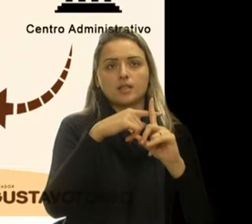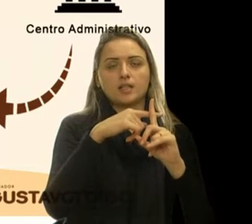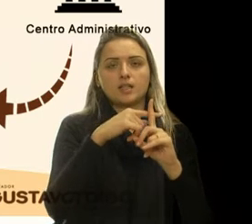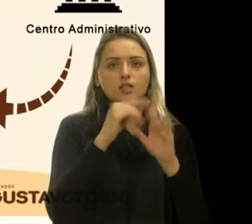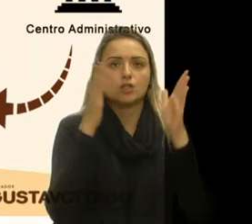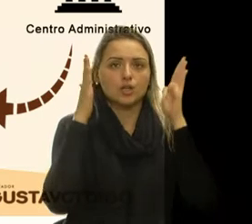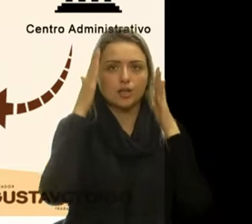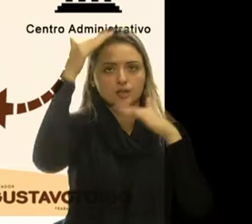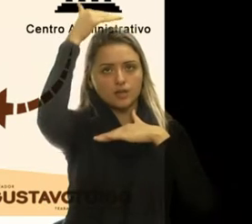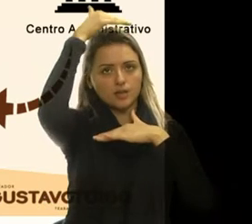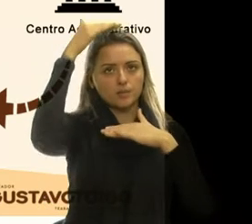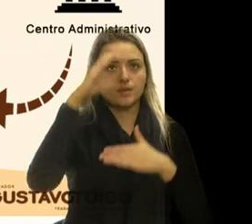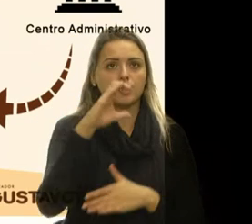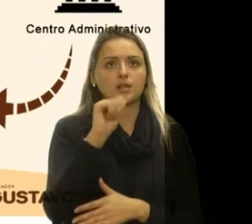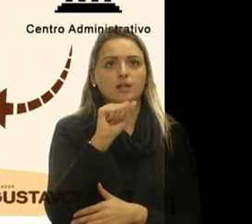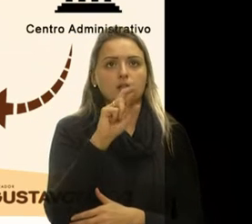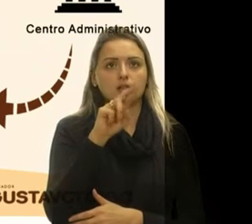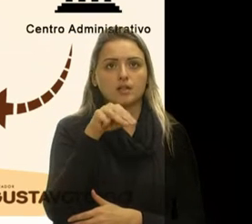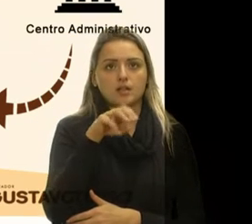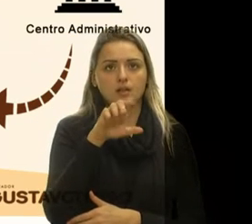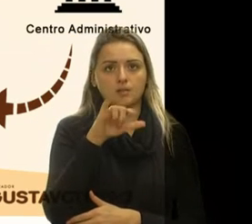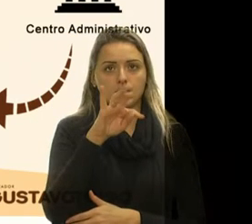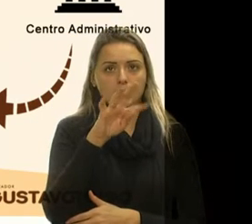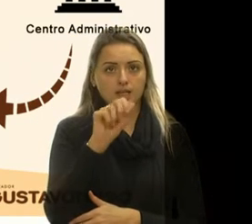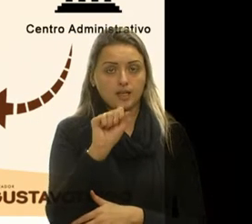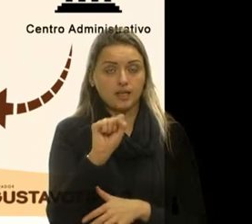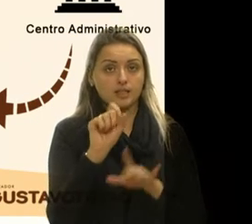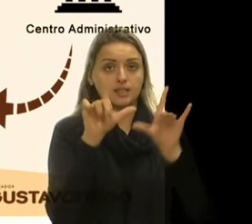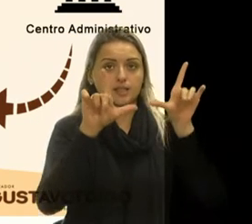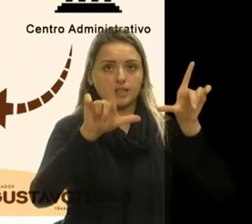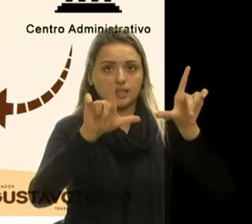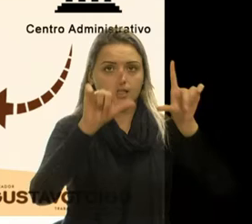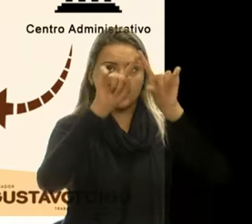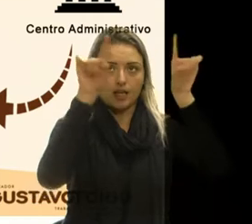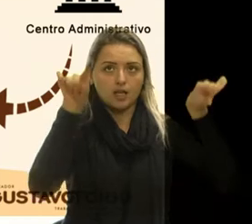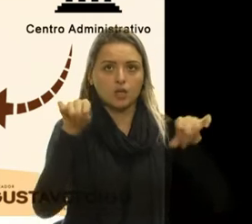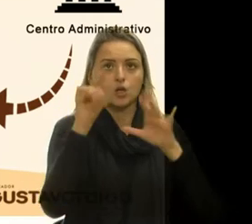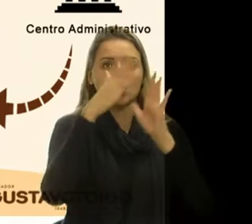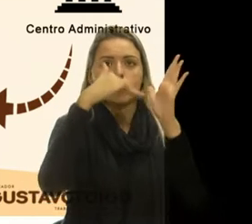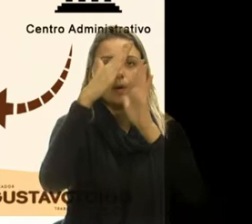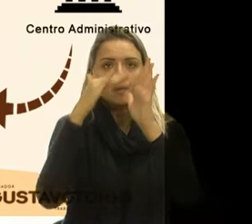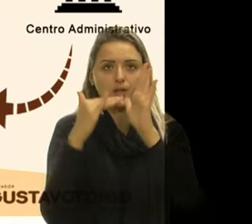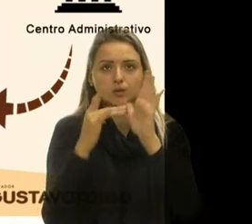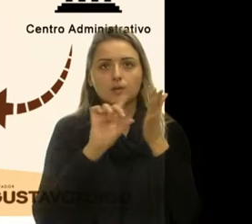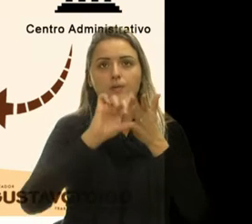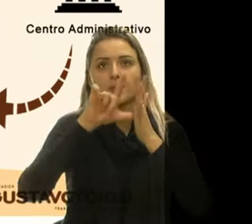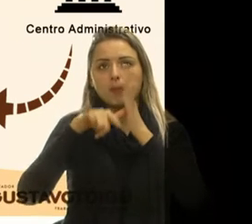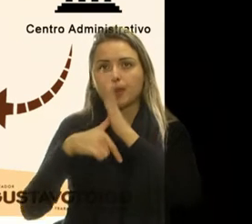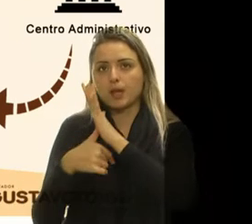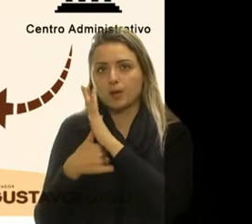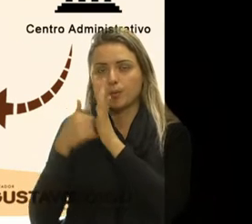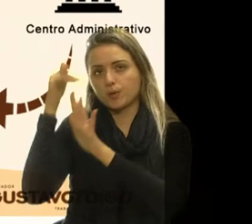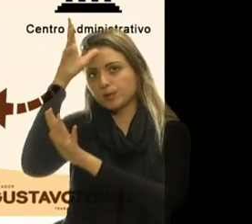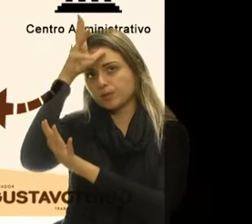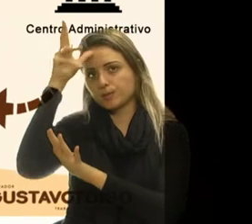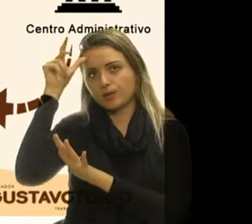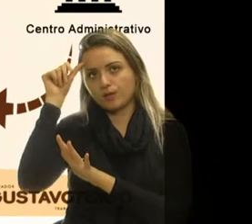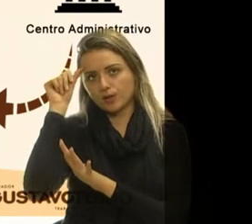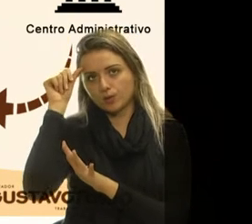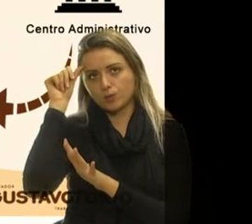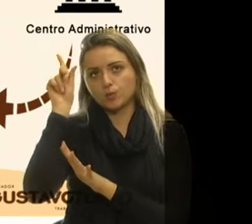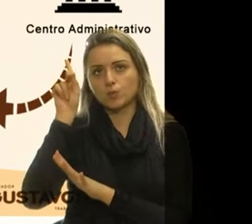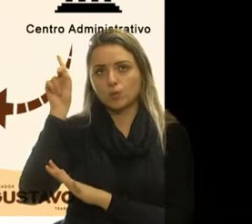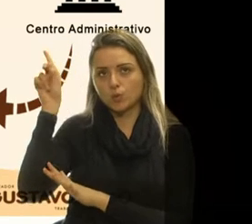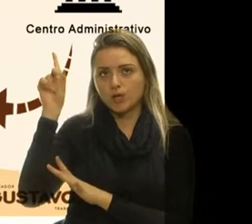nós temos o quadro da Natividade, que é um óleo sobre tela, passando pelo centro administrativo, onde desde os